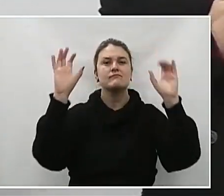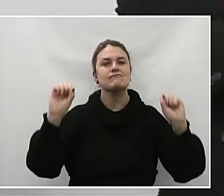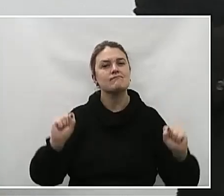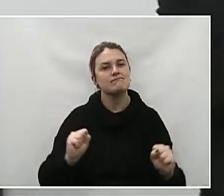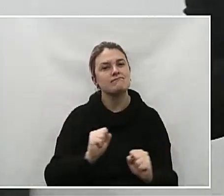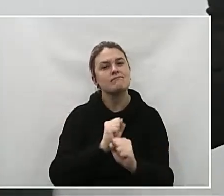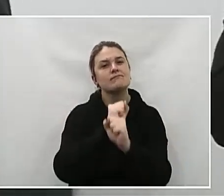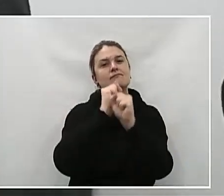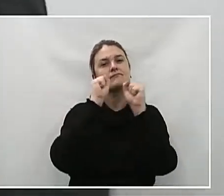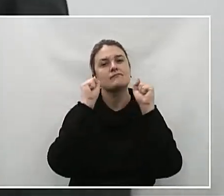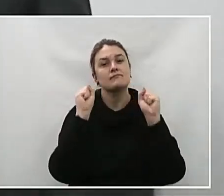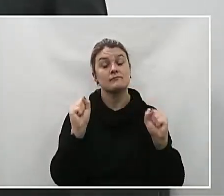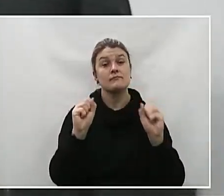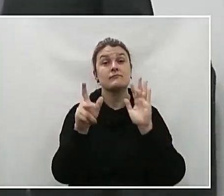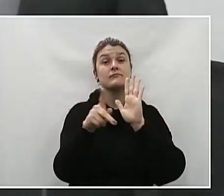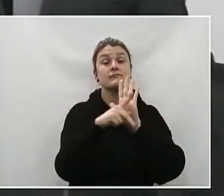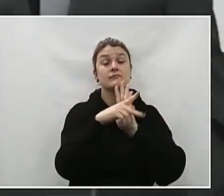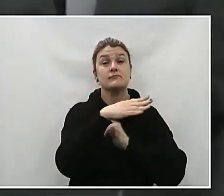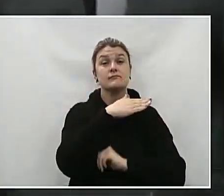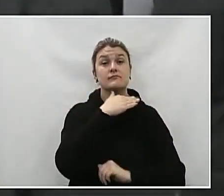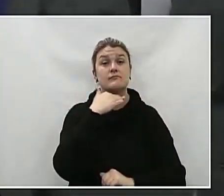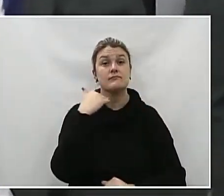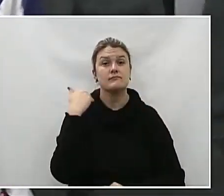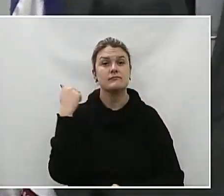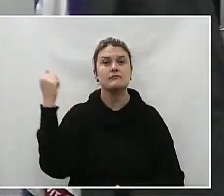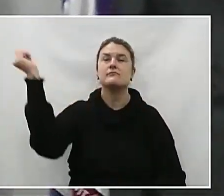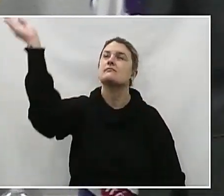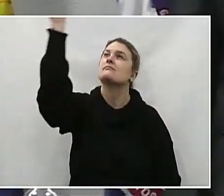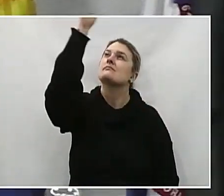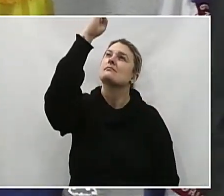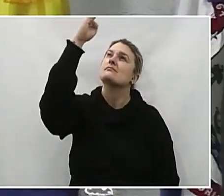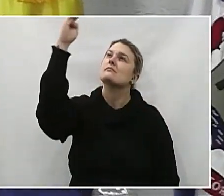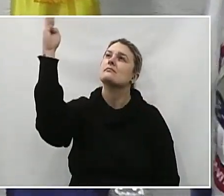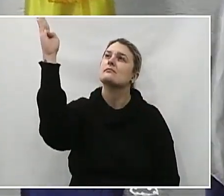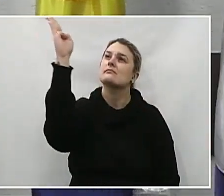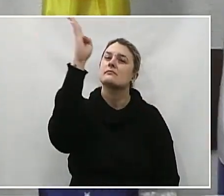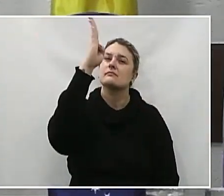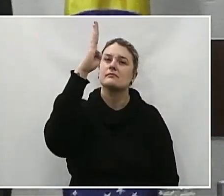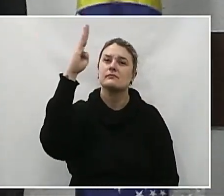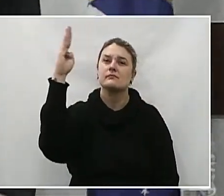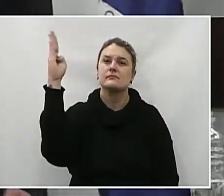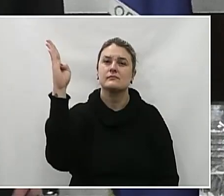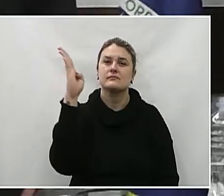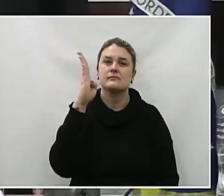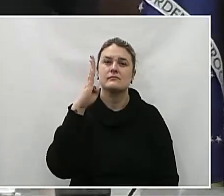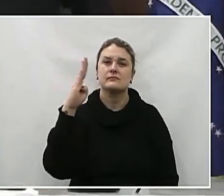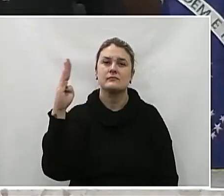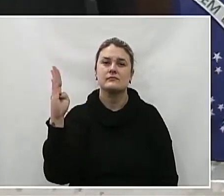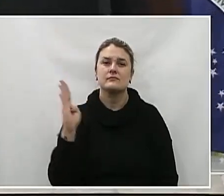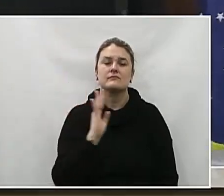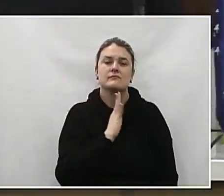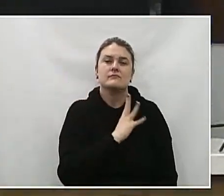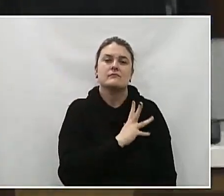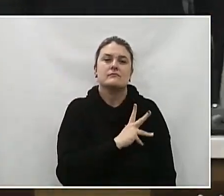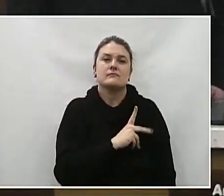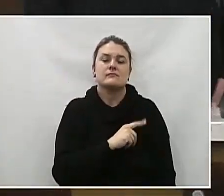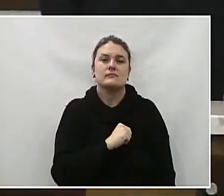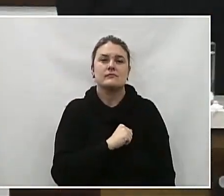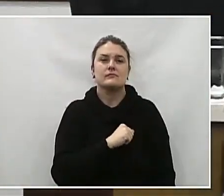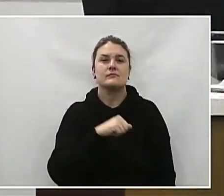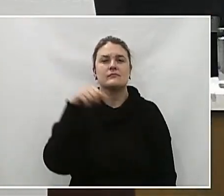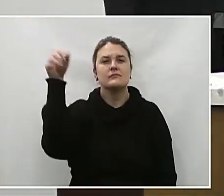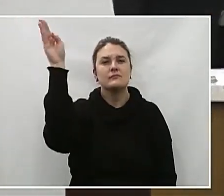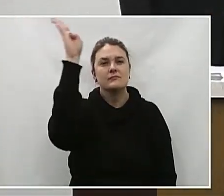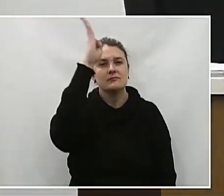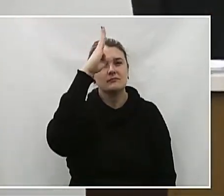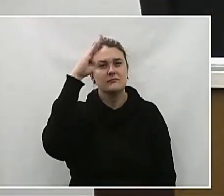liberdade, desafio nosso peito à própria morte. Ó pátria amada, cana, pra salve